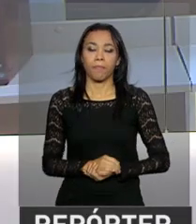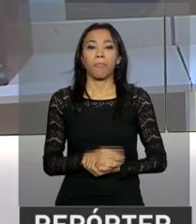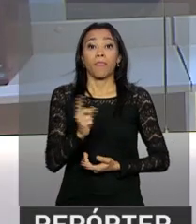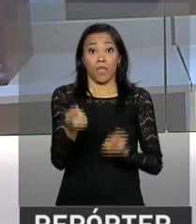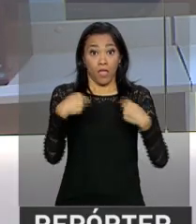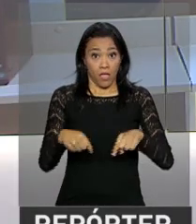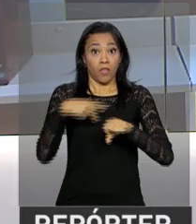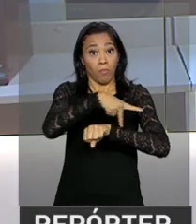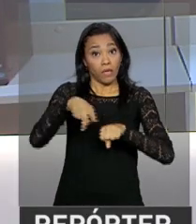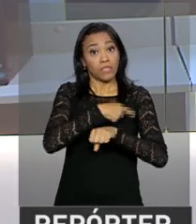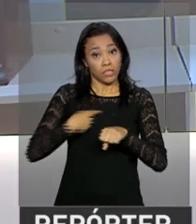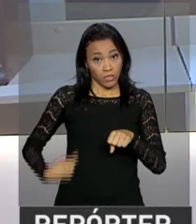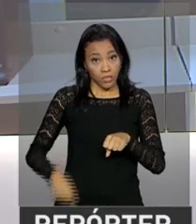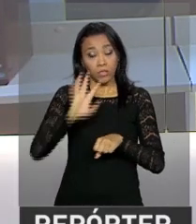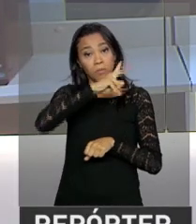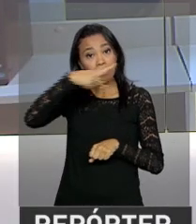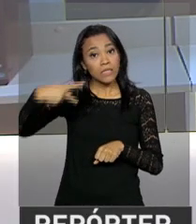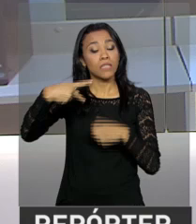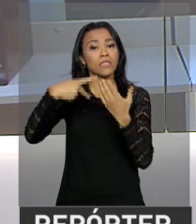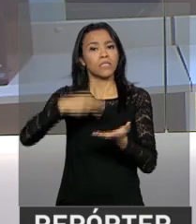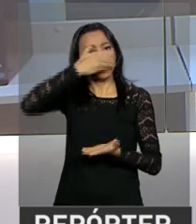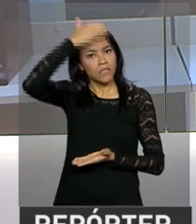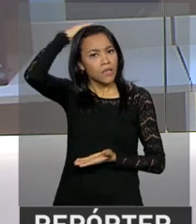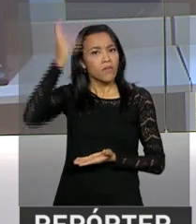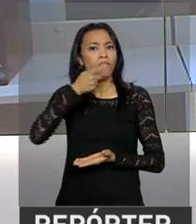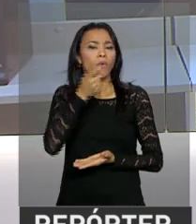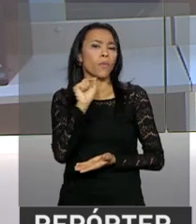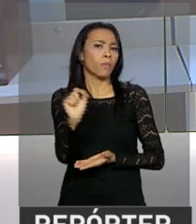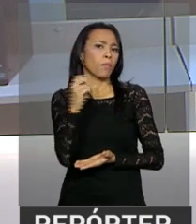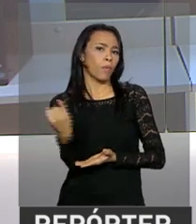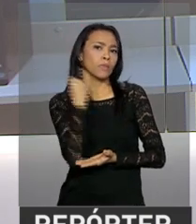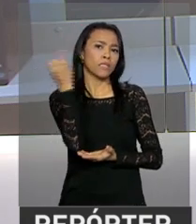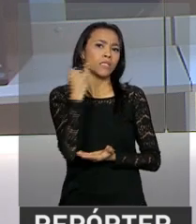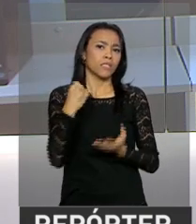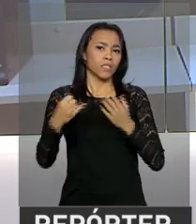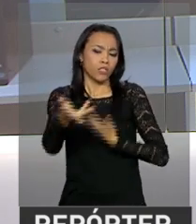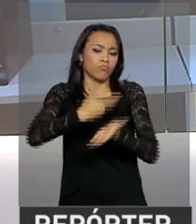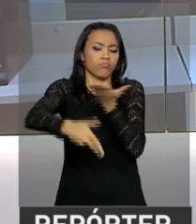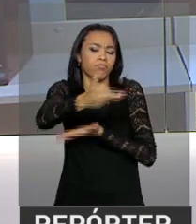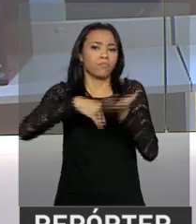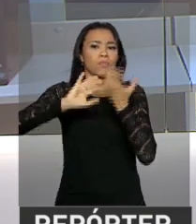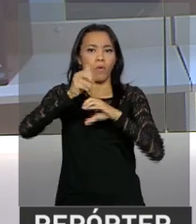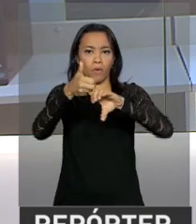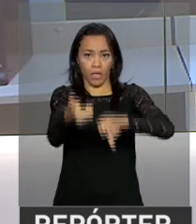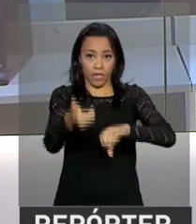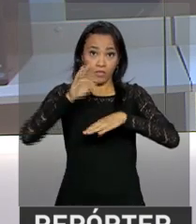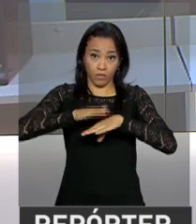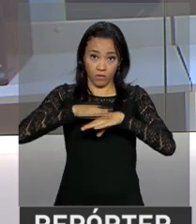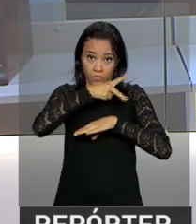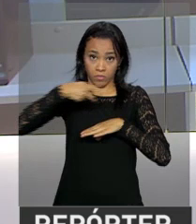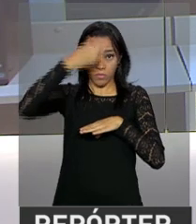Ainda na China, o presidente Michel Temer falou sobre a importância de se manter o diálogo com o Congresso brasileiro. Segundo ele, com uma